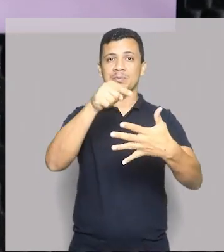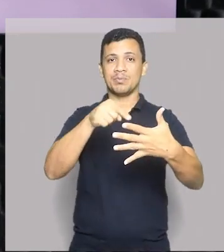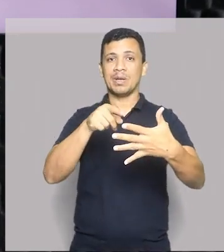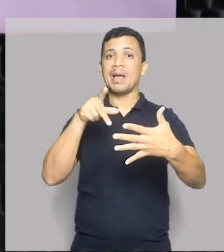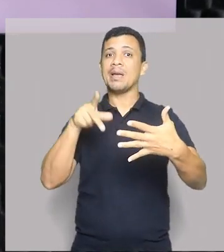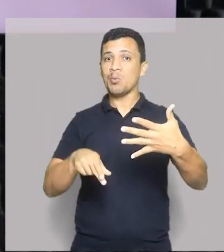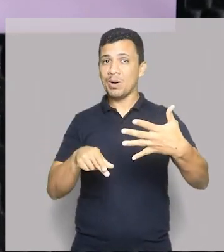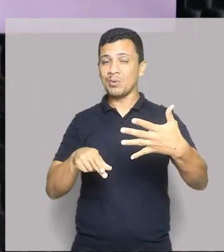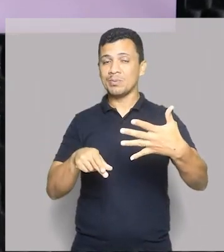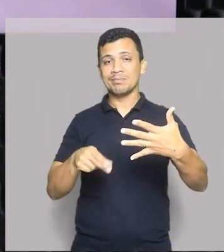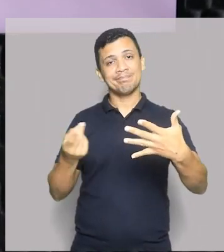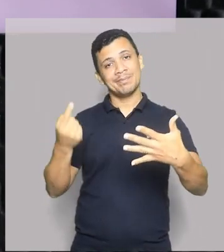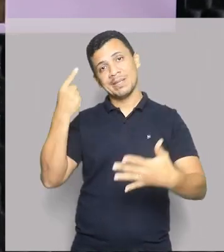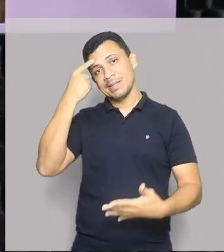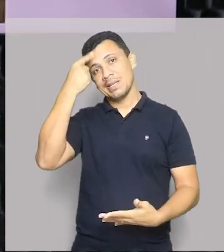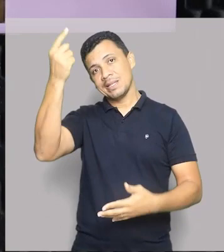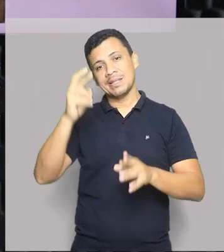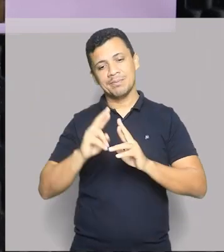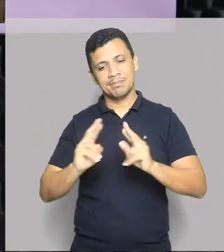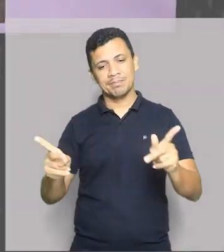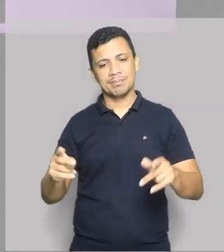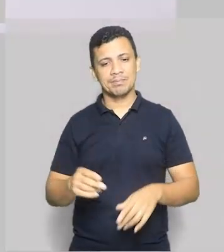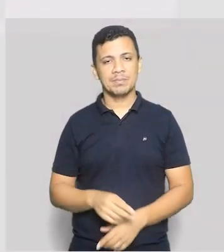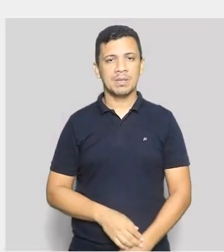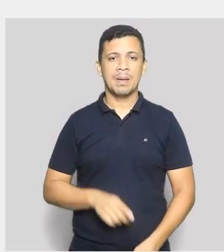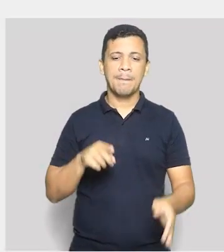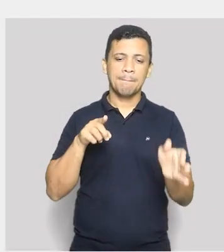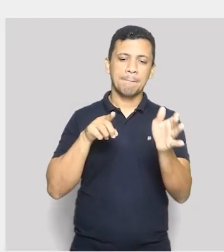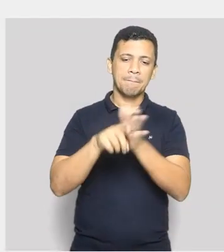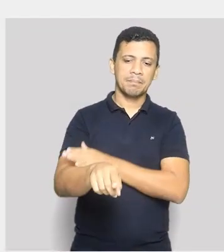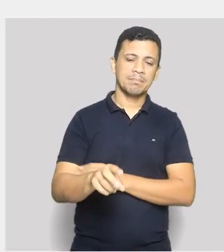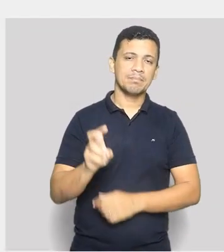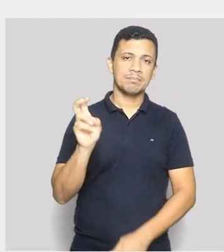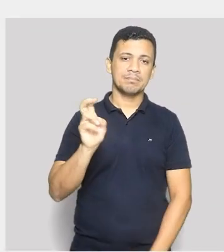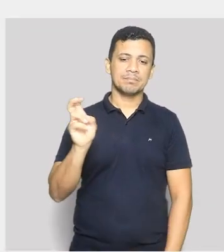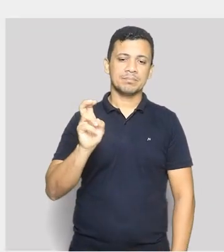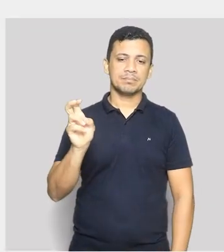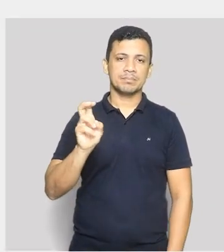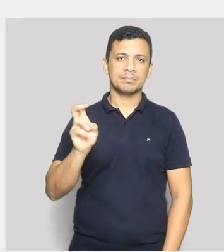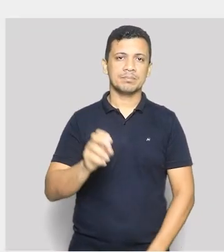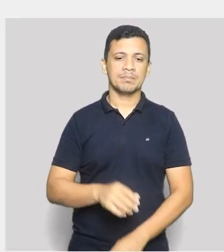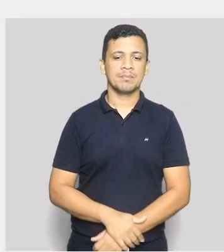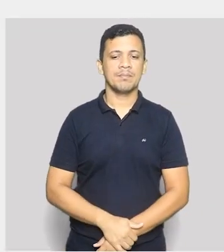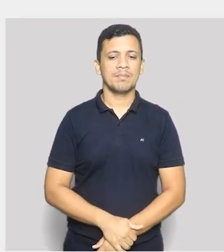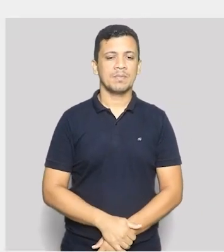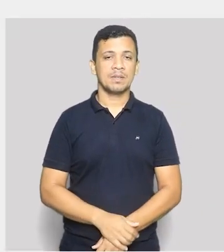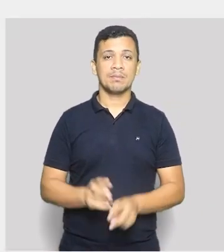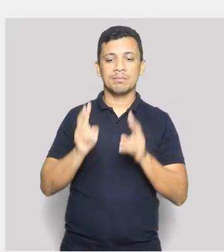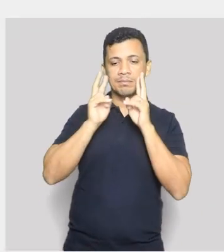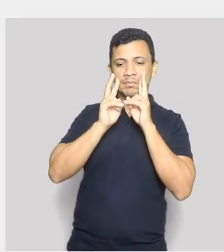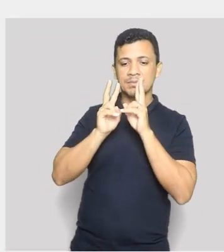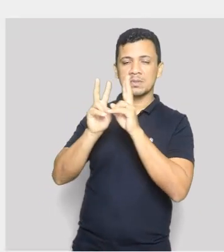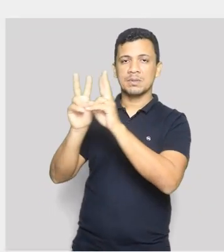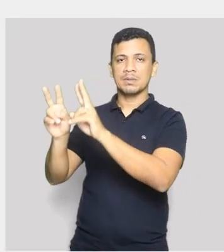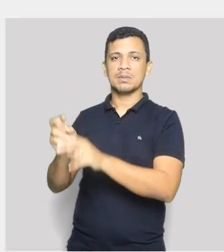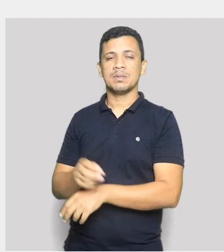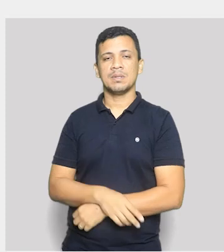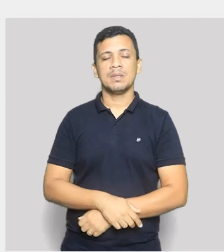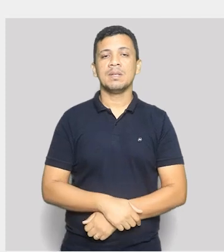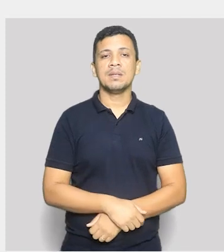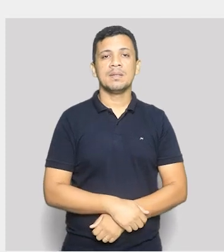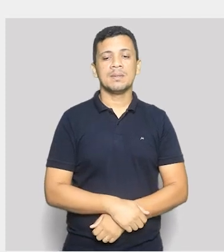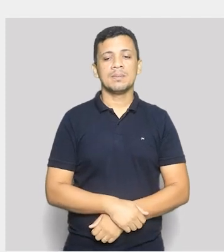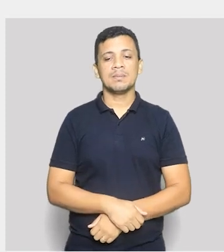ideias diferentes. Na quinta questão, nós temos o seguinte, visualizem. Temos a seguinte